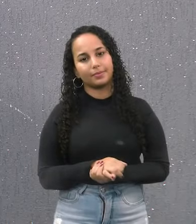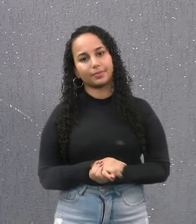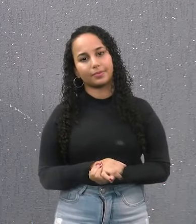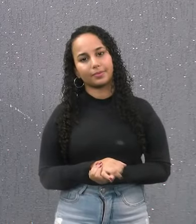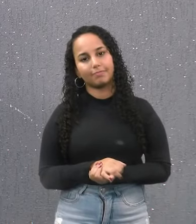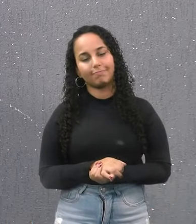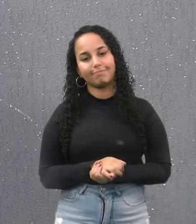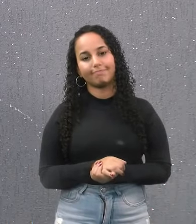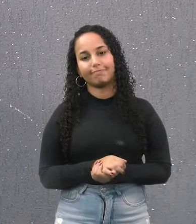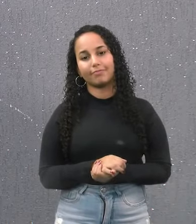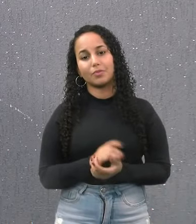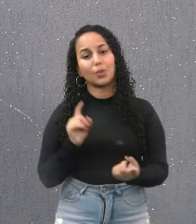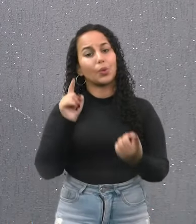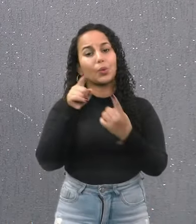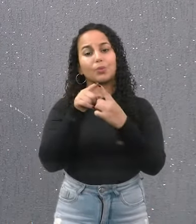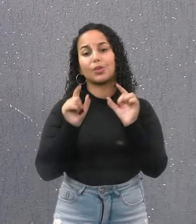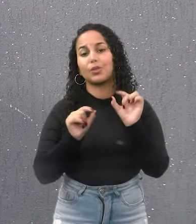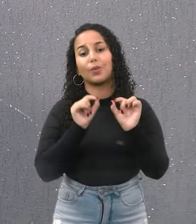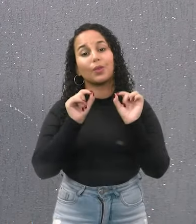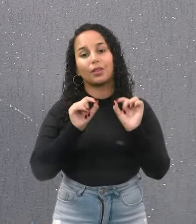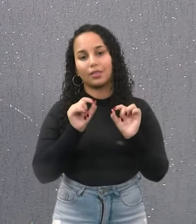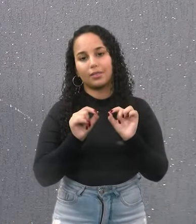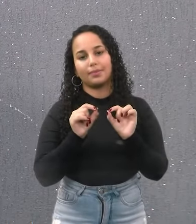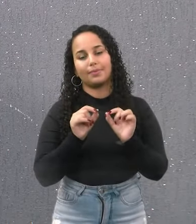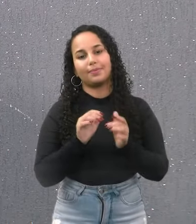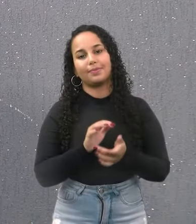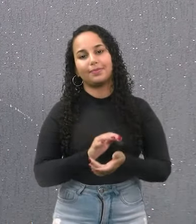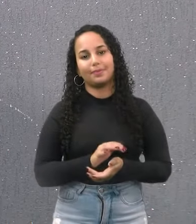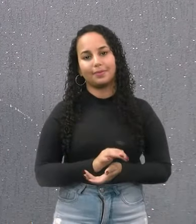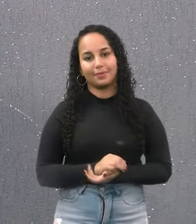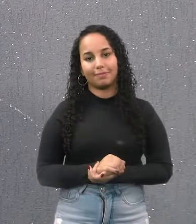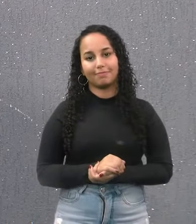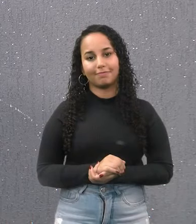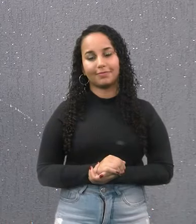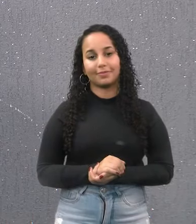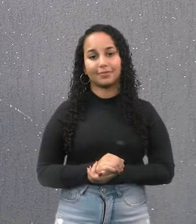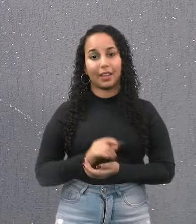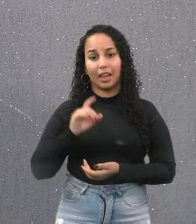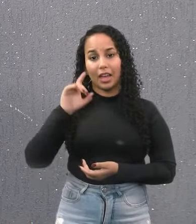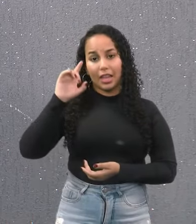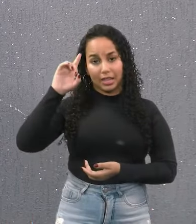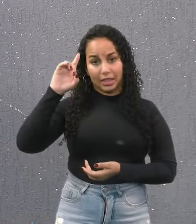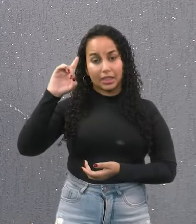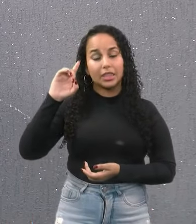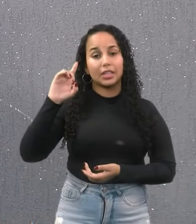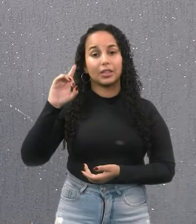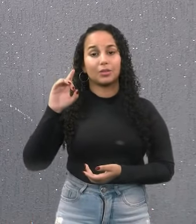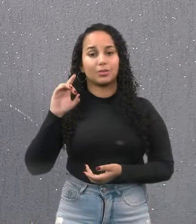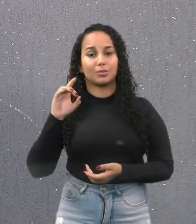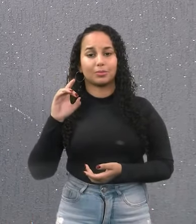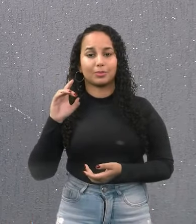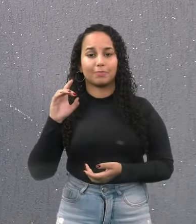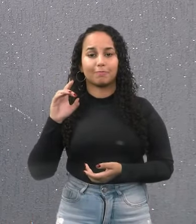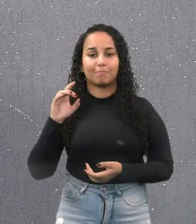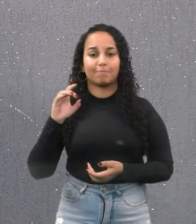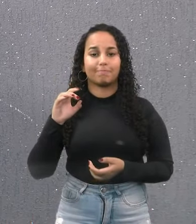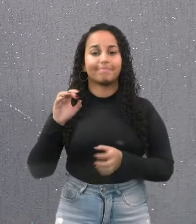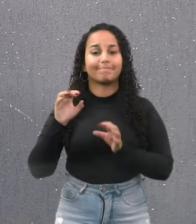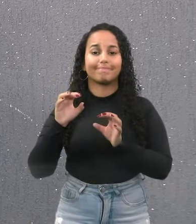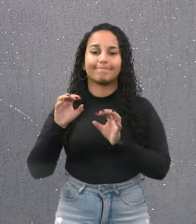relato, né? Onde eu quero chegar com tudo isso, repetindo? Deus não vai te livrar de